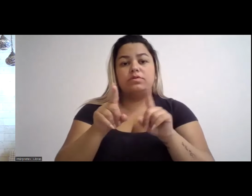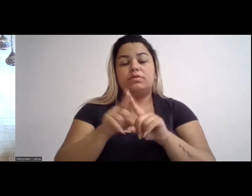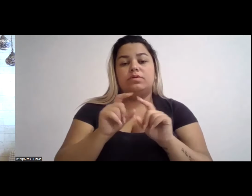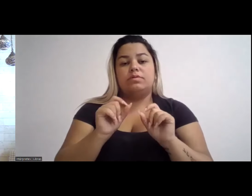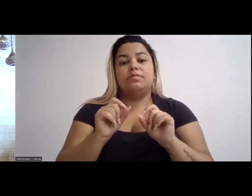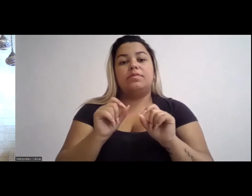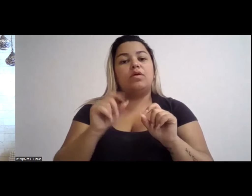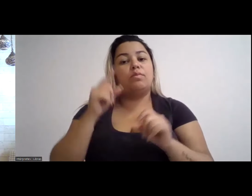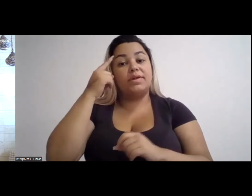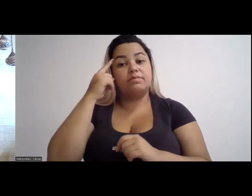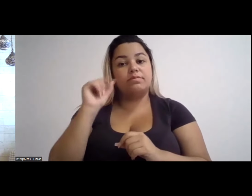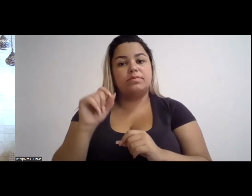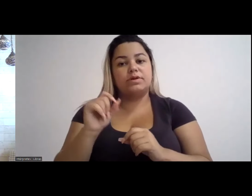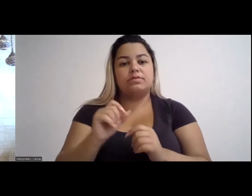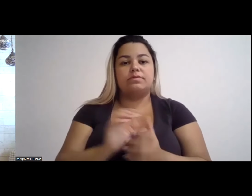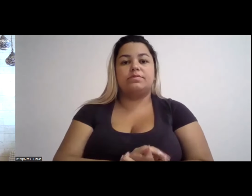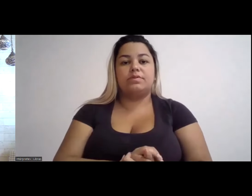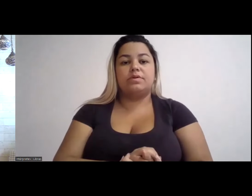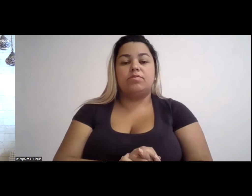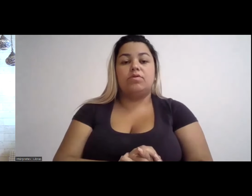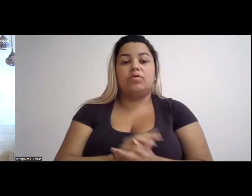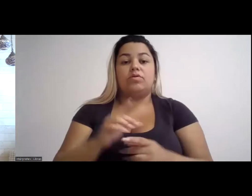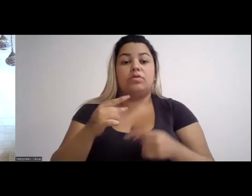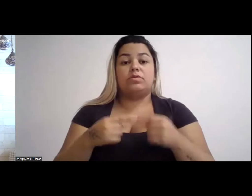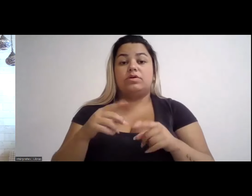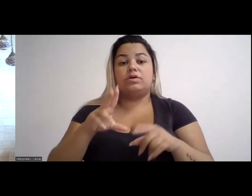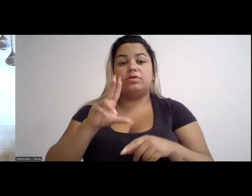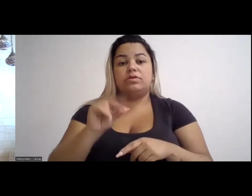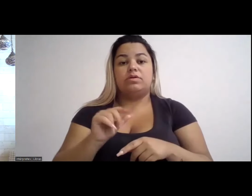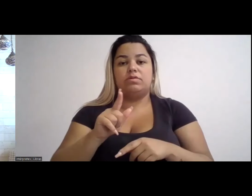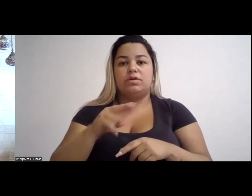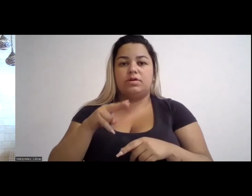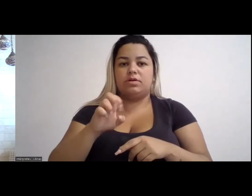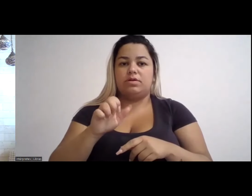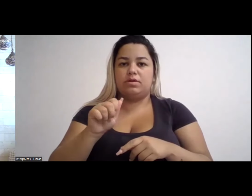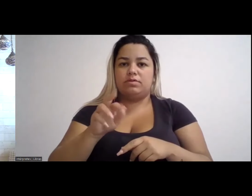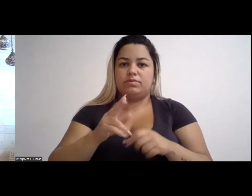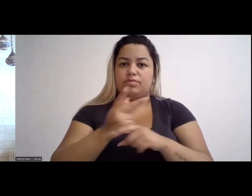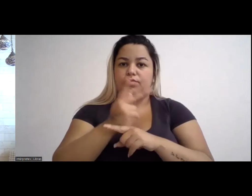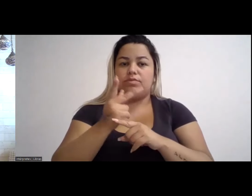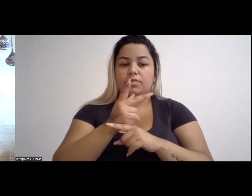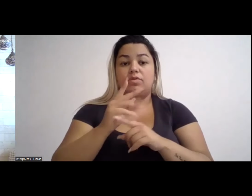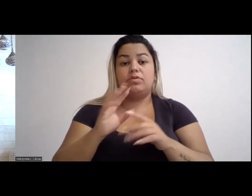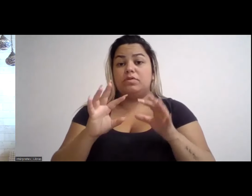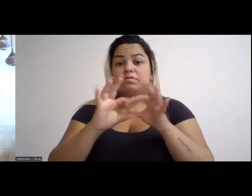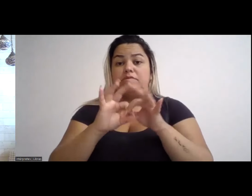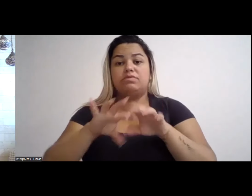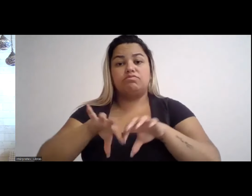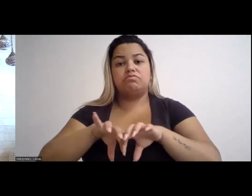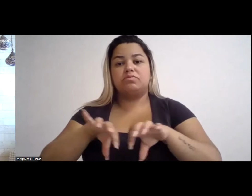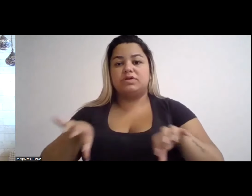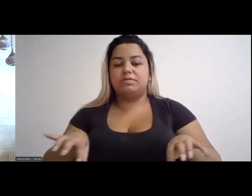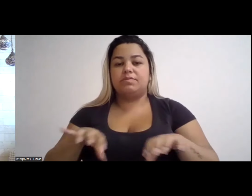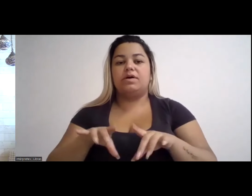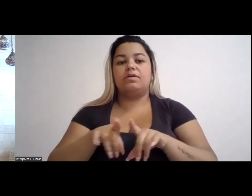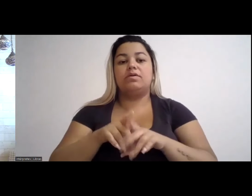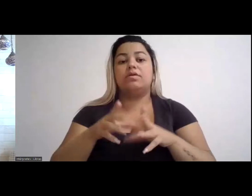um pensamento complexo, dialógico e não linear, que busca reunir ao invés de separar, que